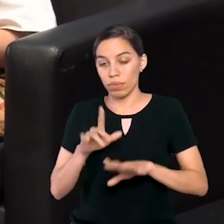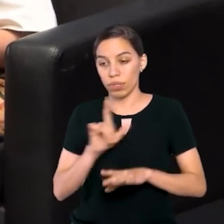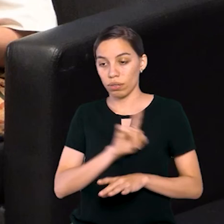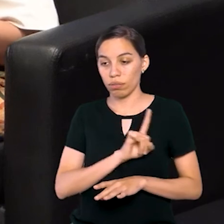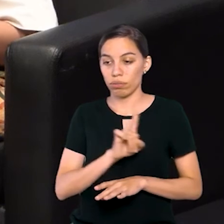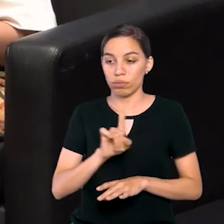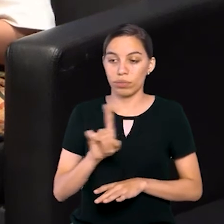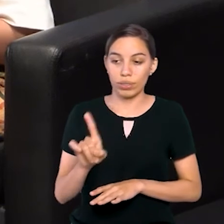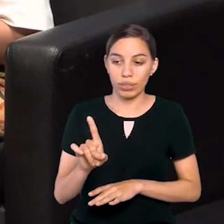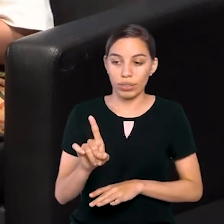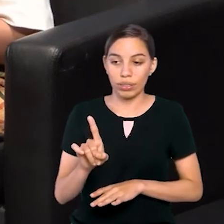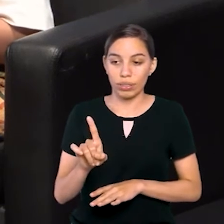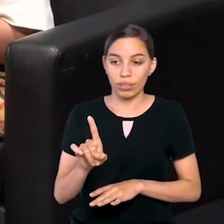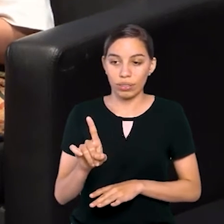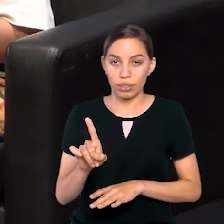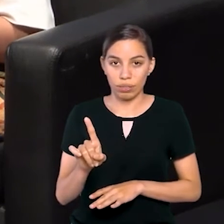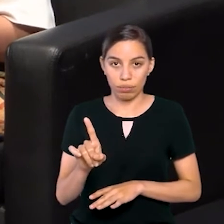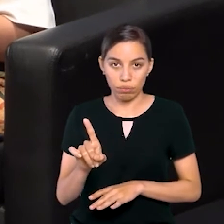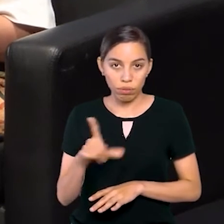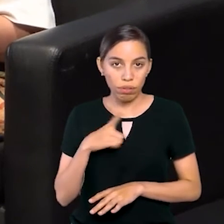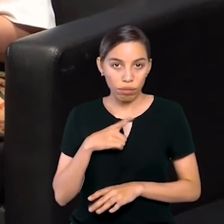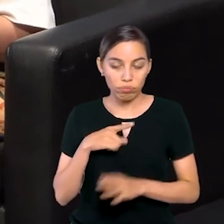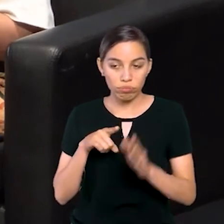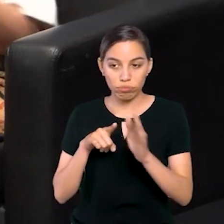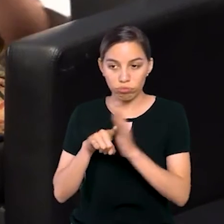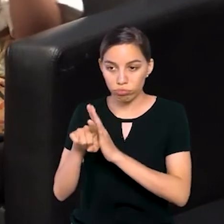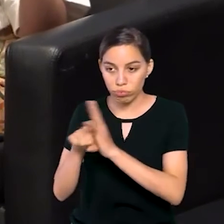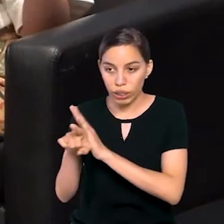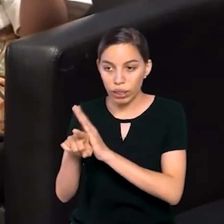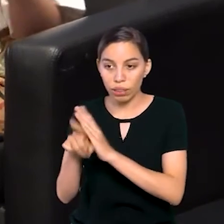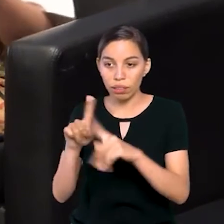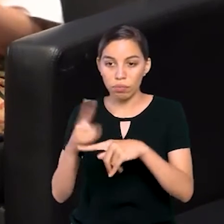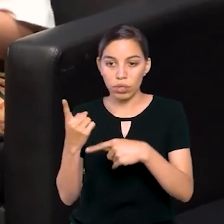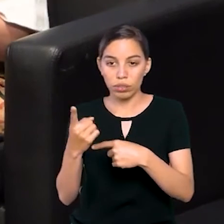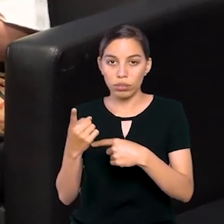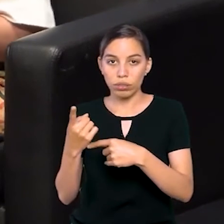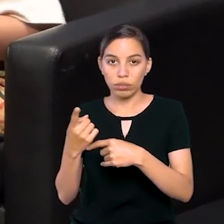aproximação e depois que a pesquisa é finalizada é um ghost